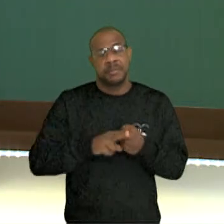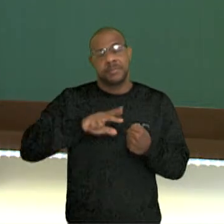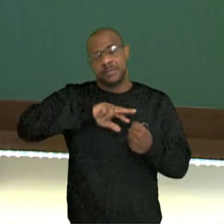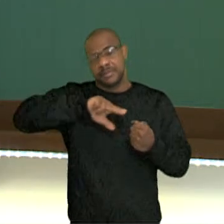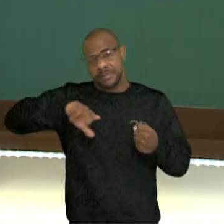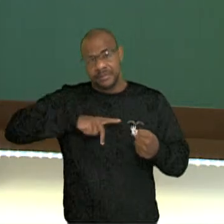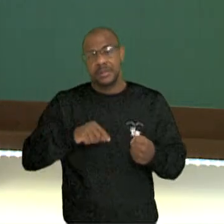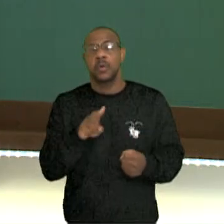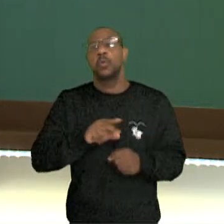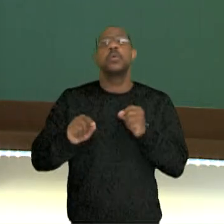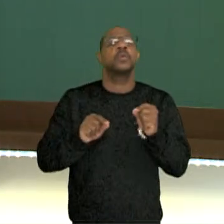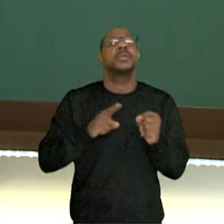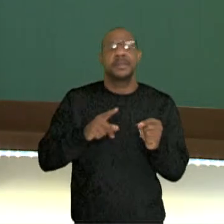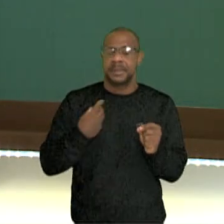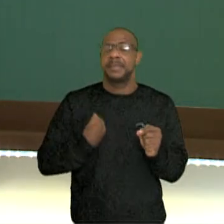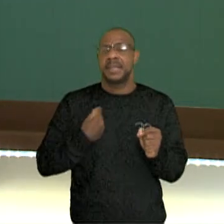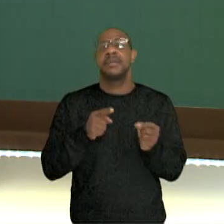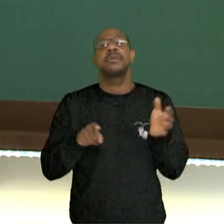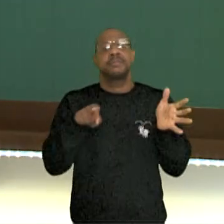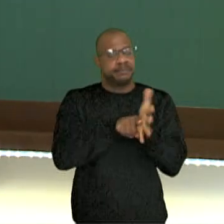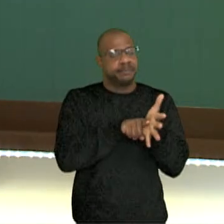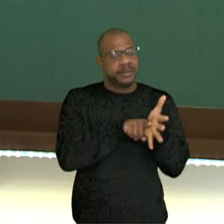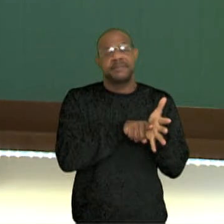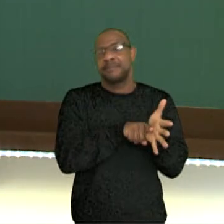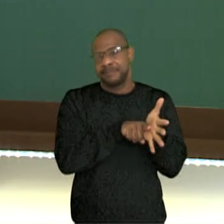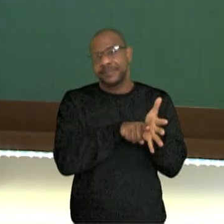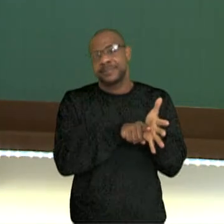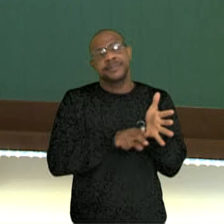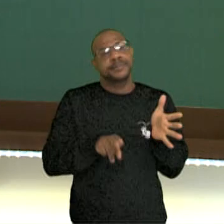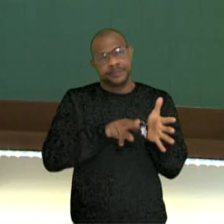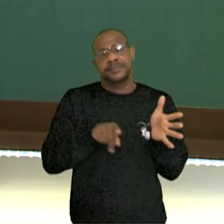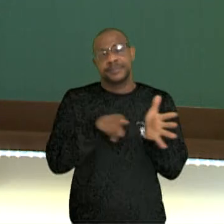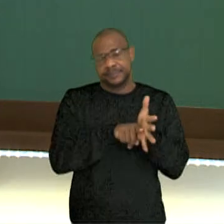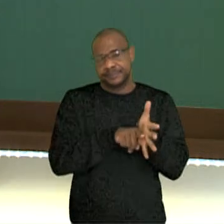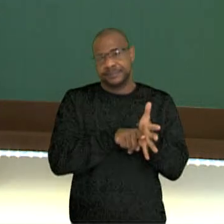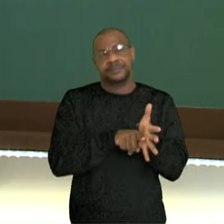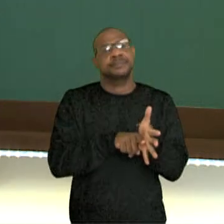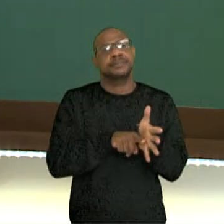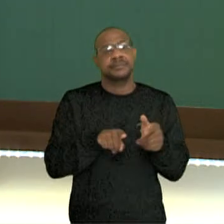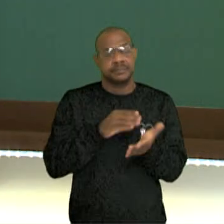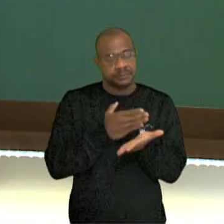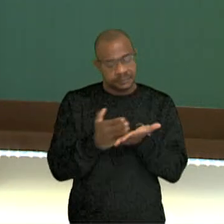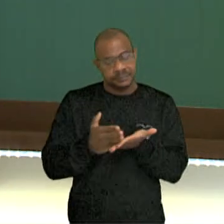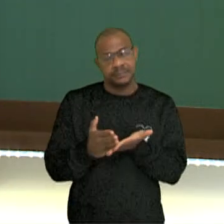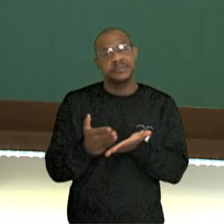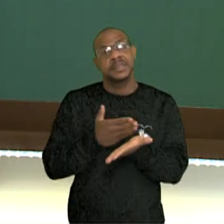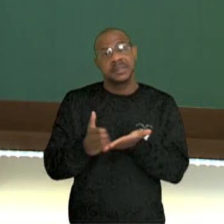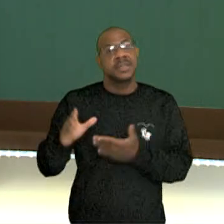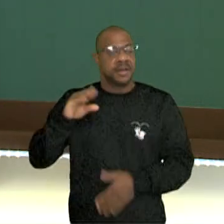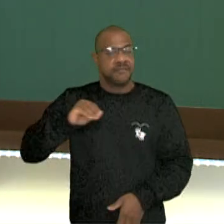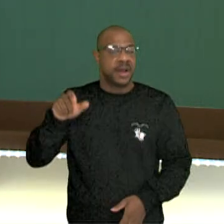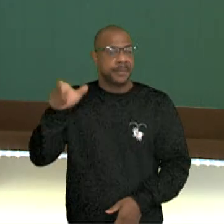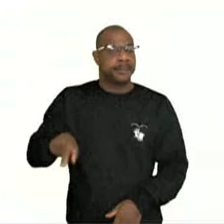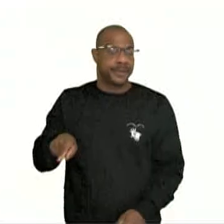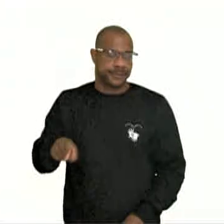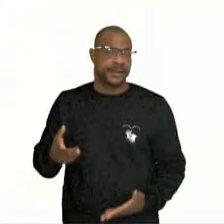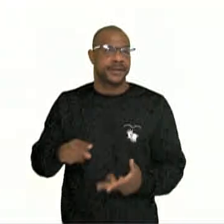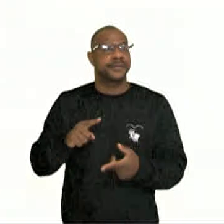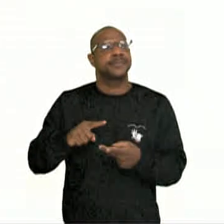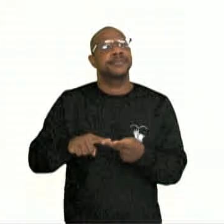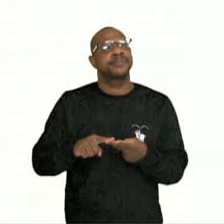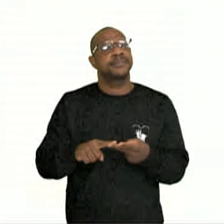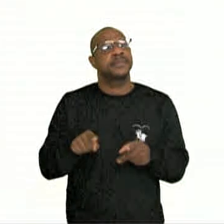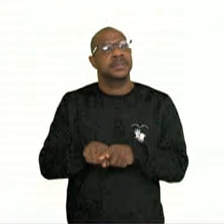do travessão, presente aqui no discurso direto, né? Então, indica o início da fala do personagem.